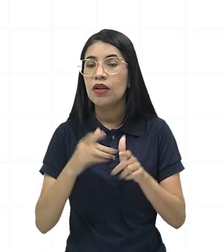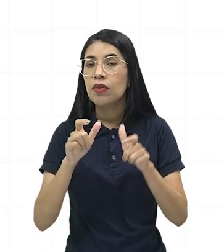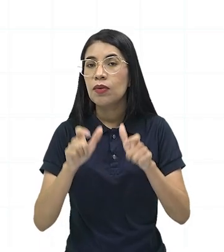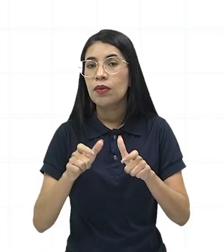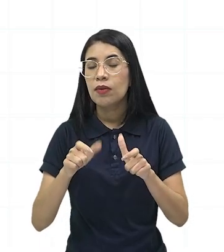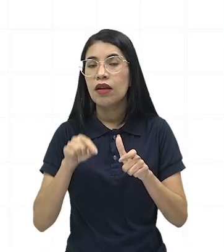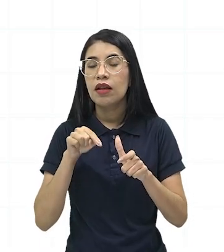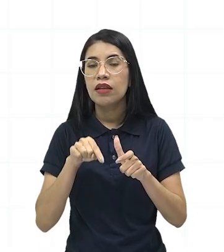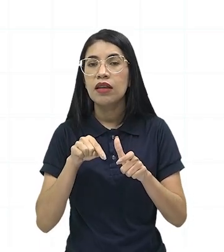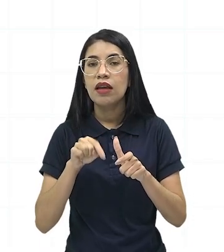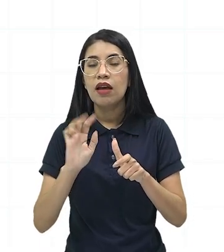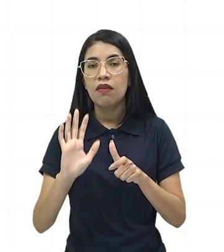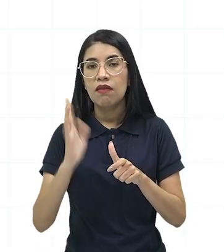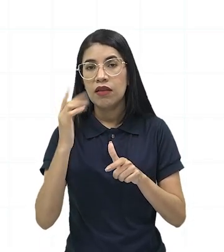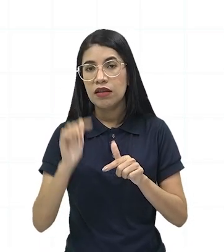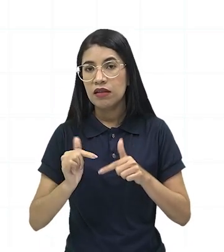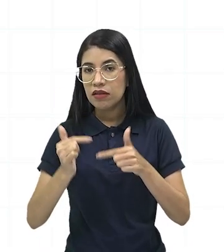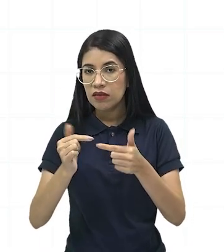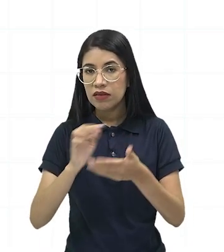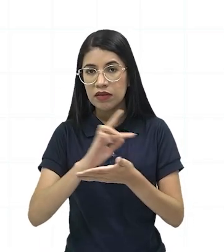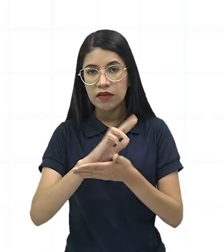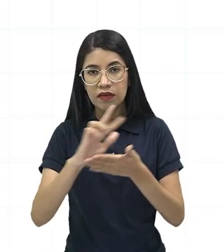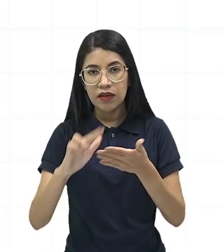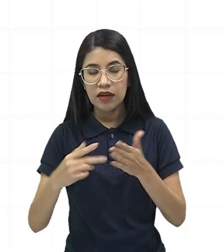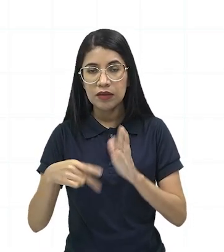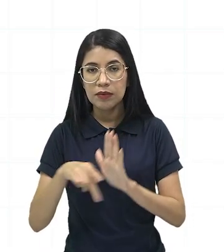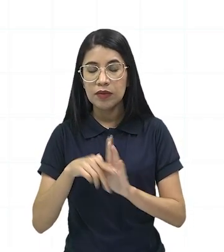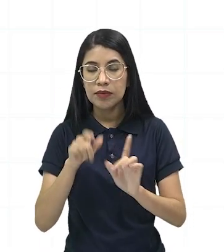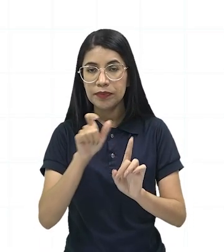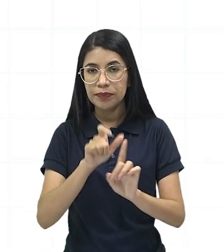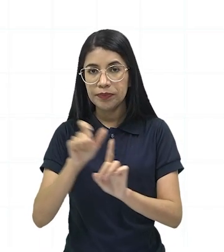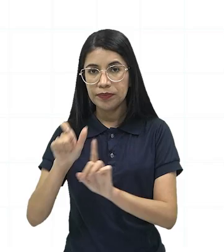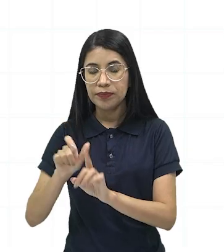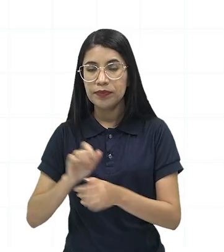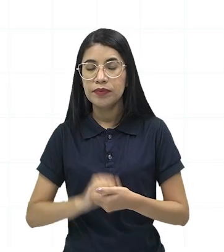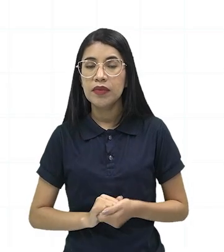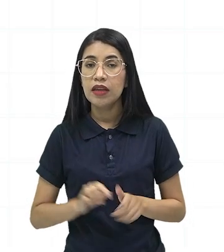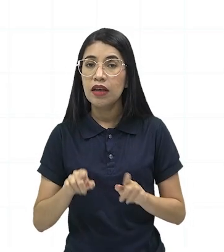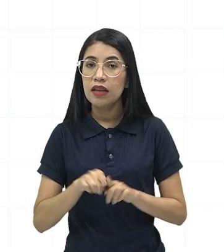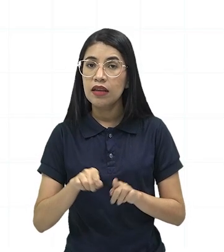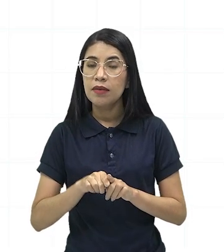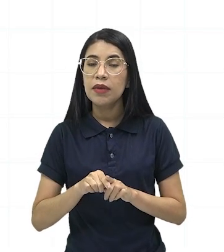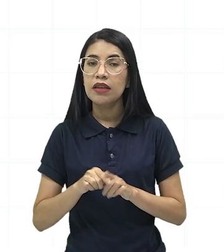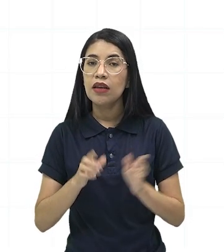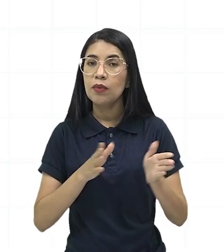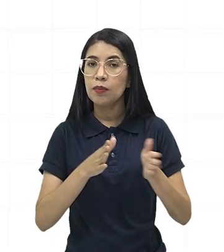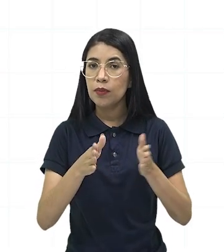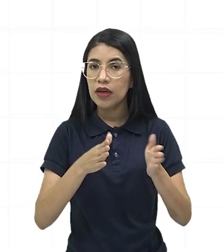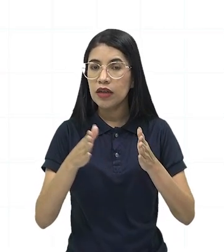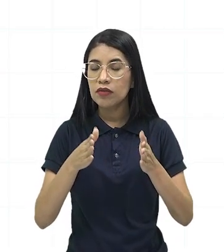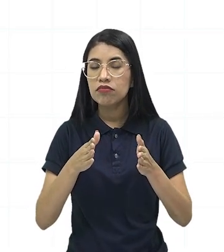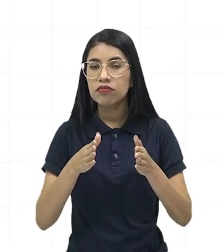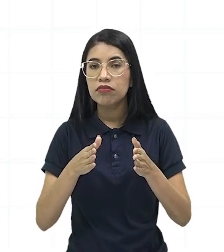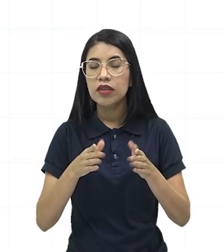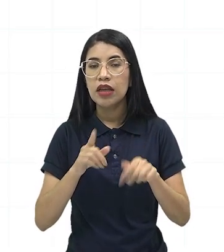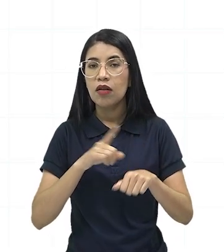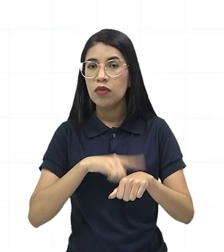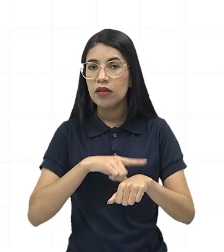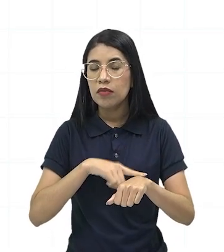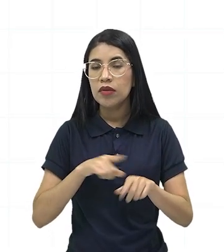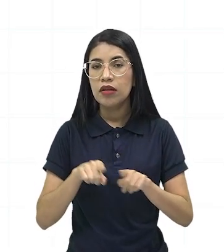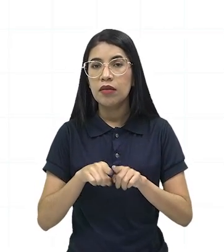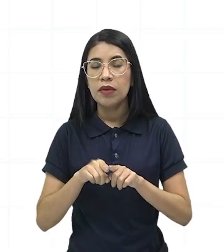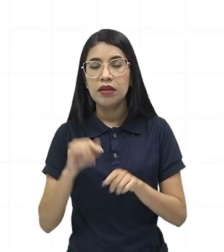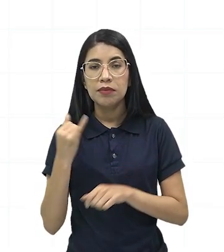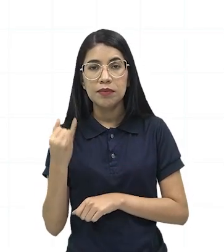ocorre as ações do personagem. Nós temos também o tempo, que é algo também importante, né? Que são